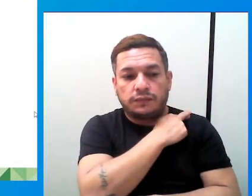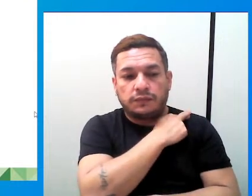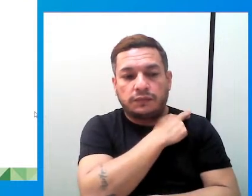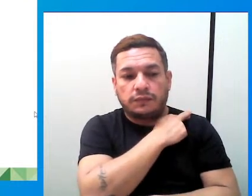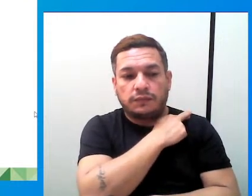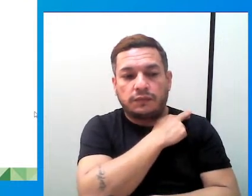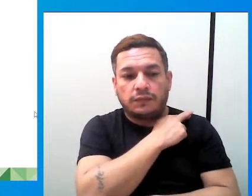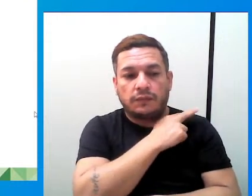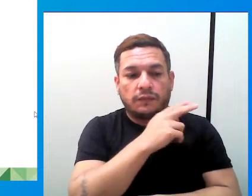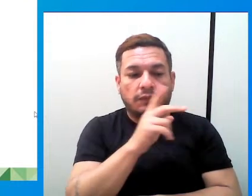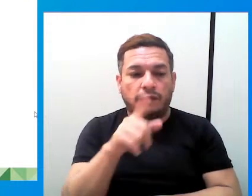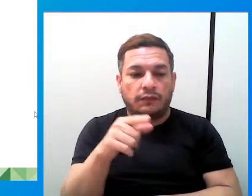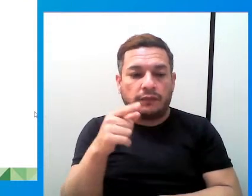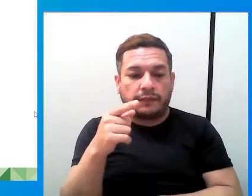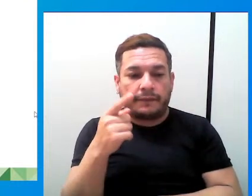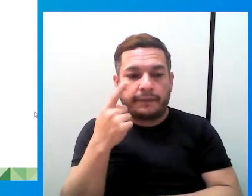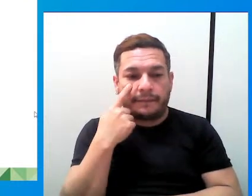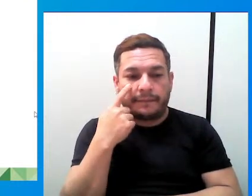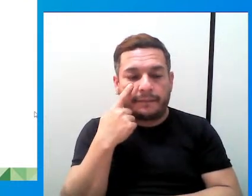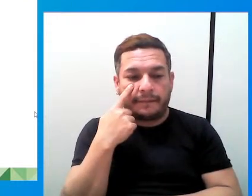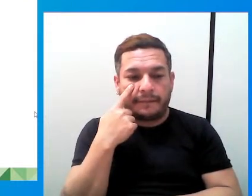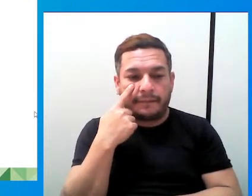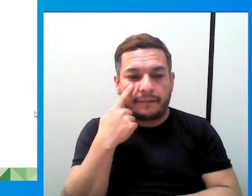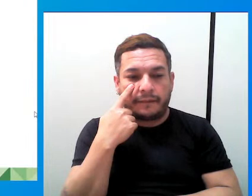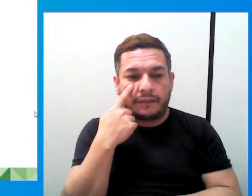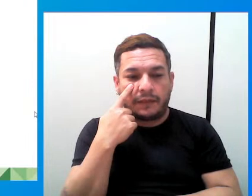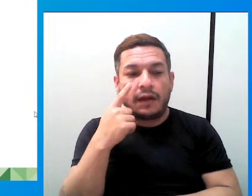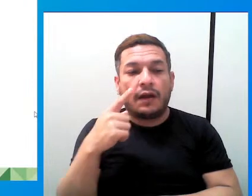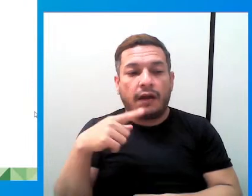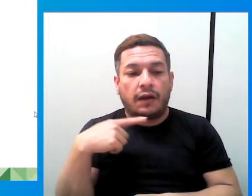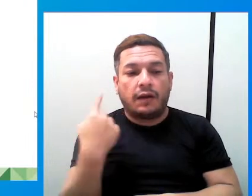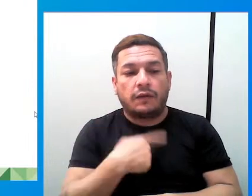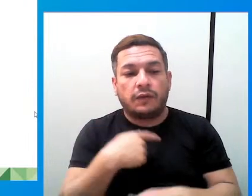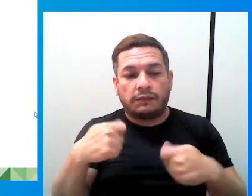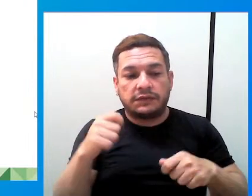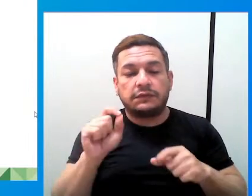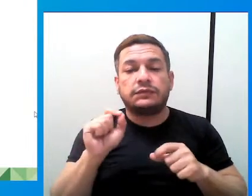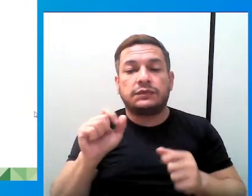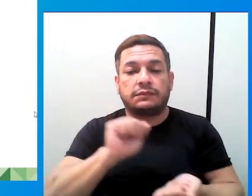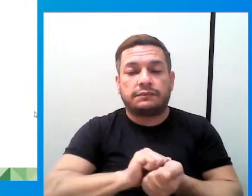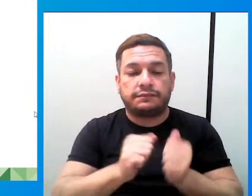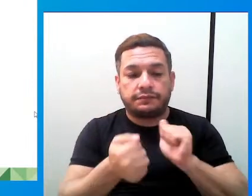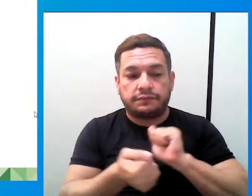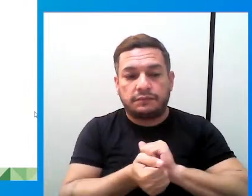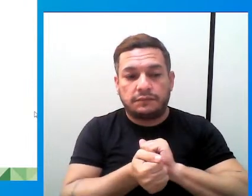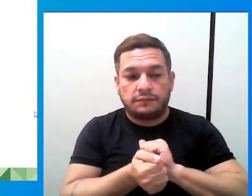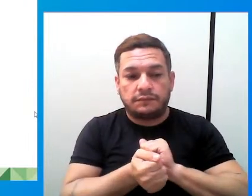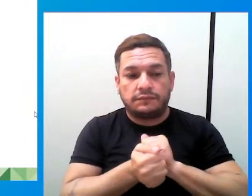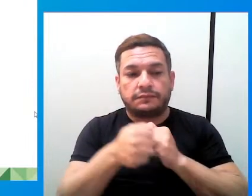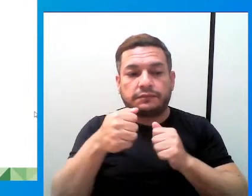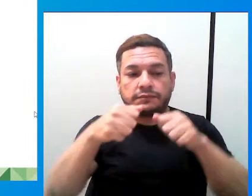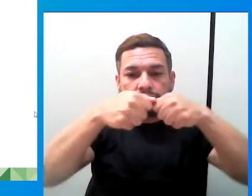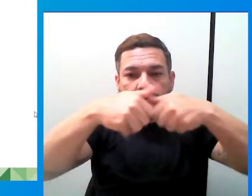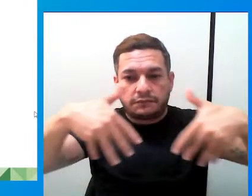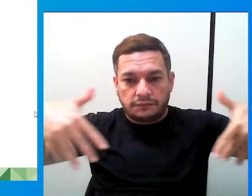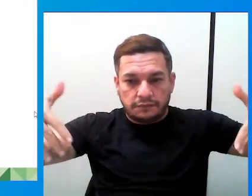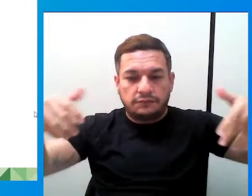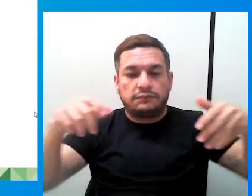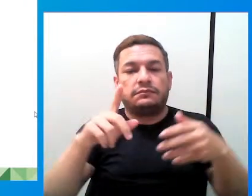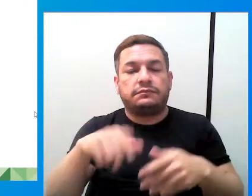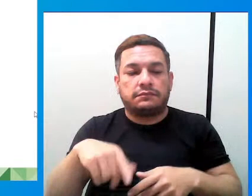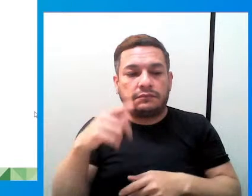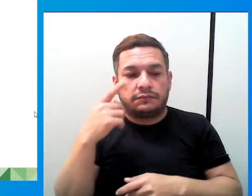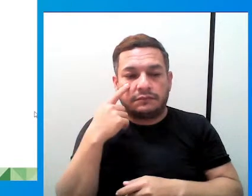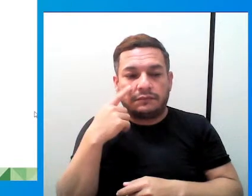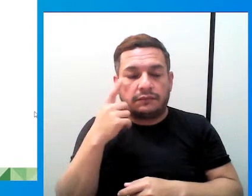pelo IFPA, foi adquirido da UFRN, e aí você precisa adaptar o módulo de extensão, adaptar o módulo de ensino